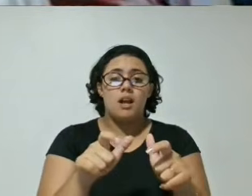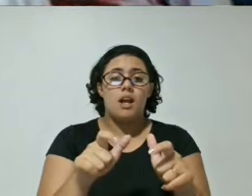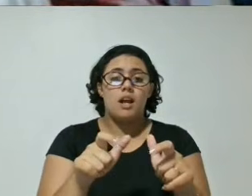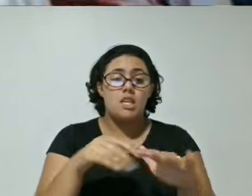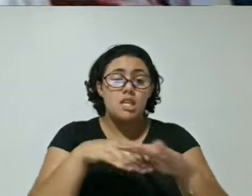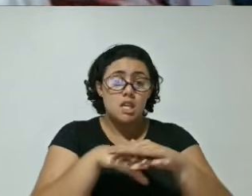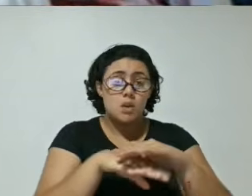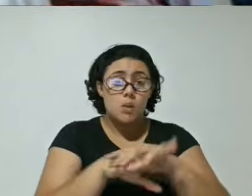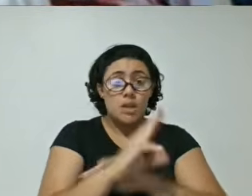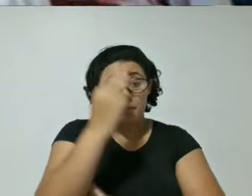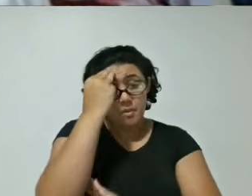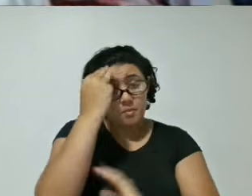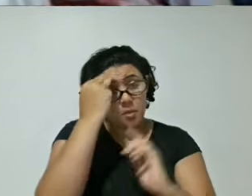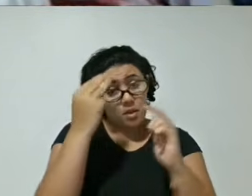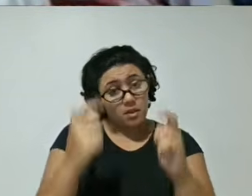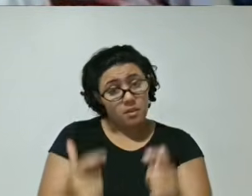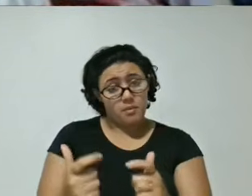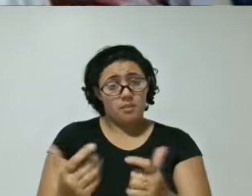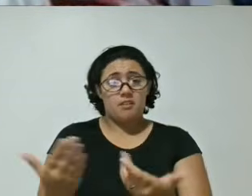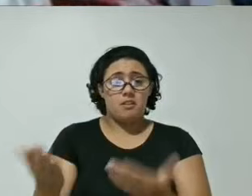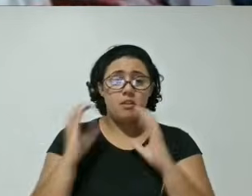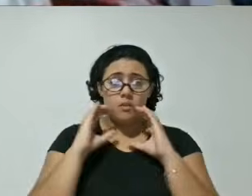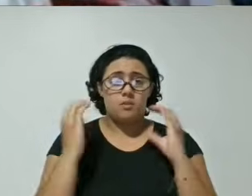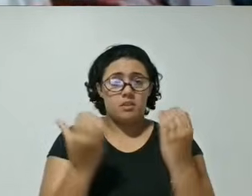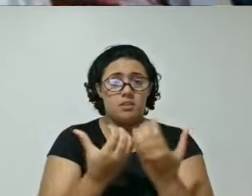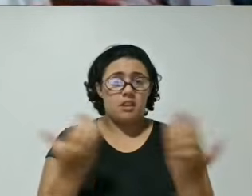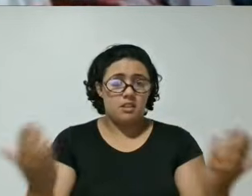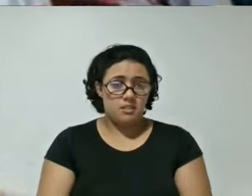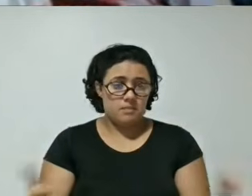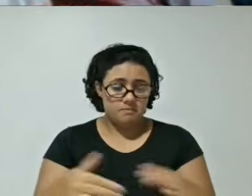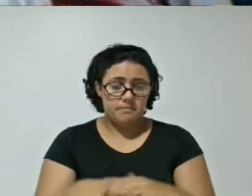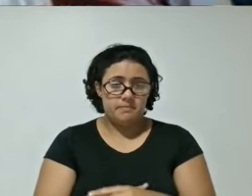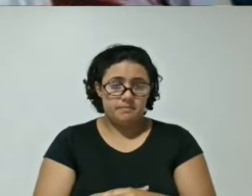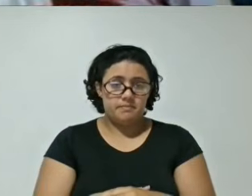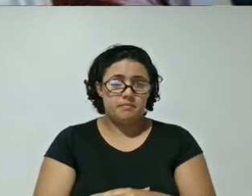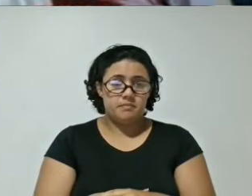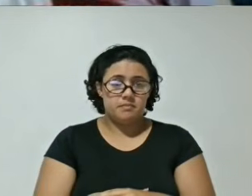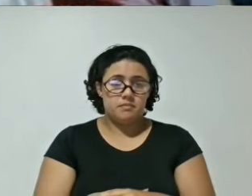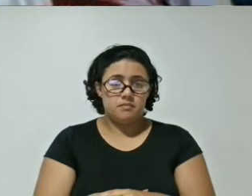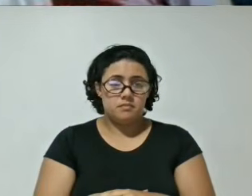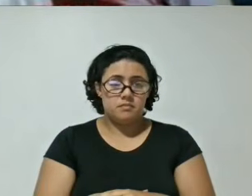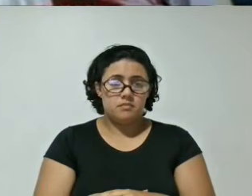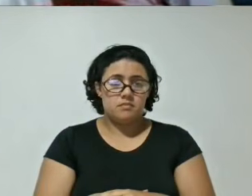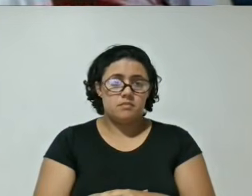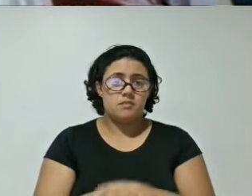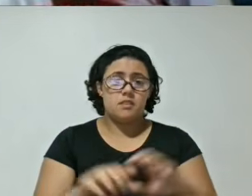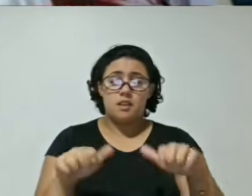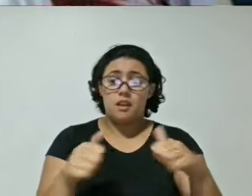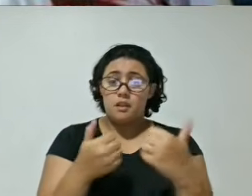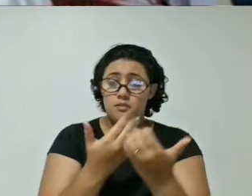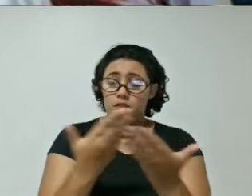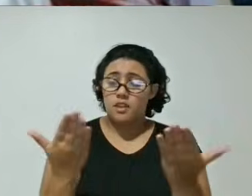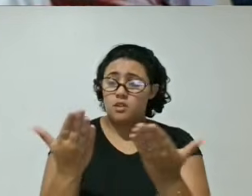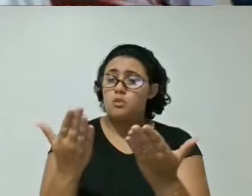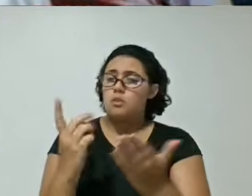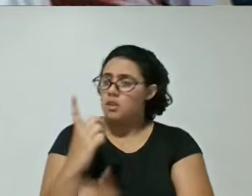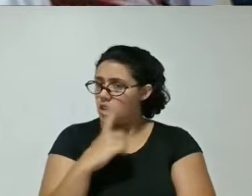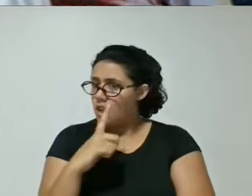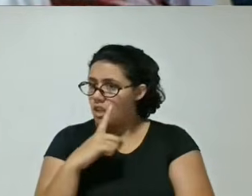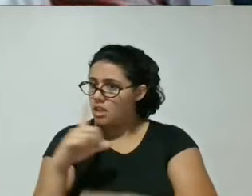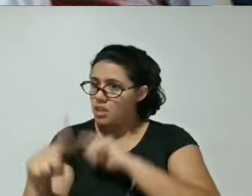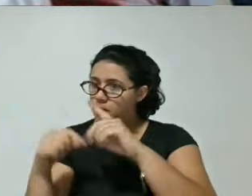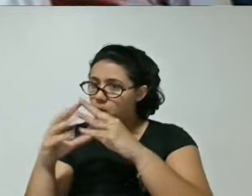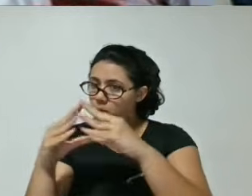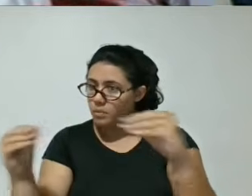sabe? Não são só espaços de fruição, né? A fruição, o evento é evento, né? Ele passa ali. Agora, o que esse